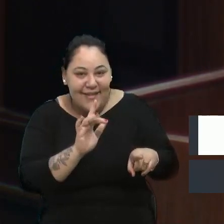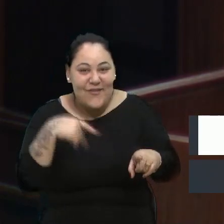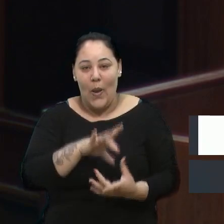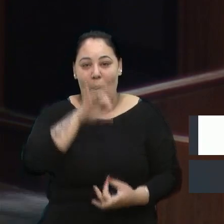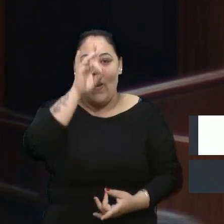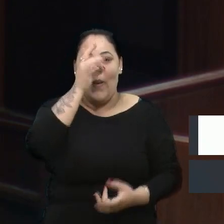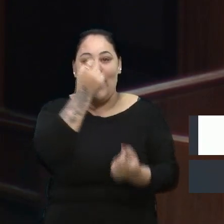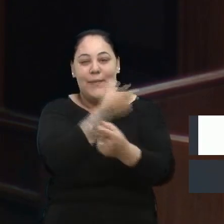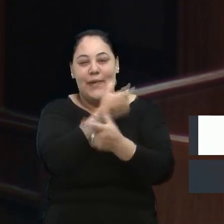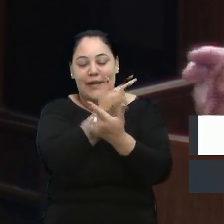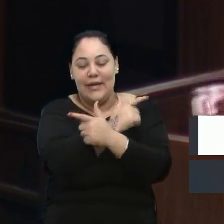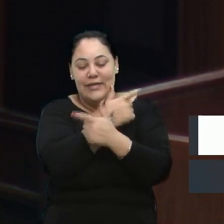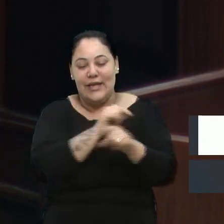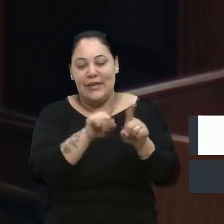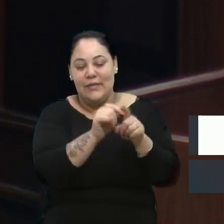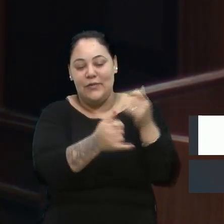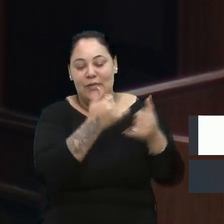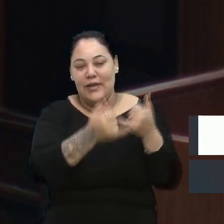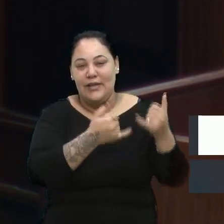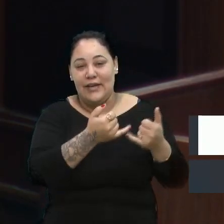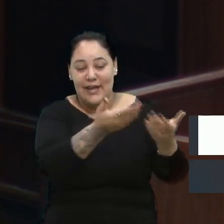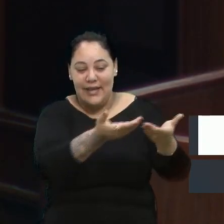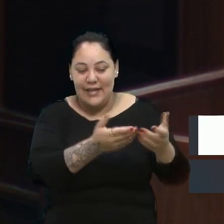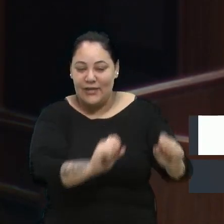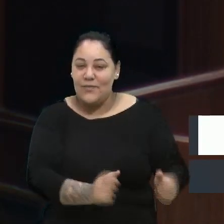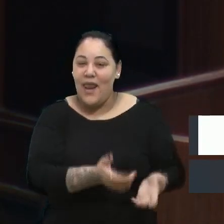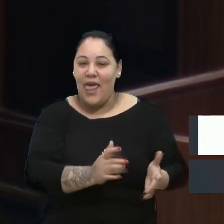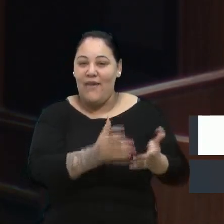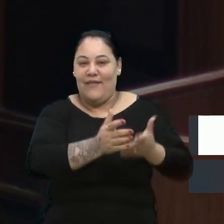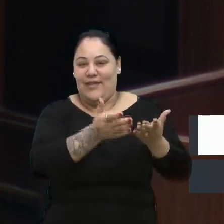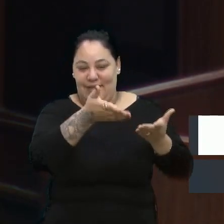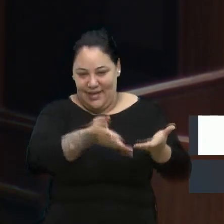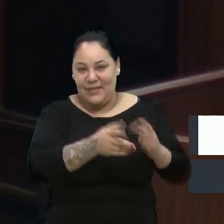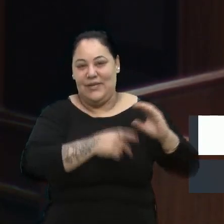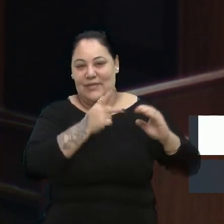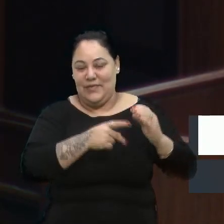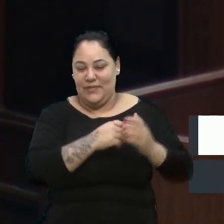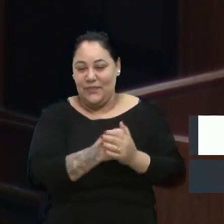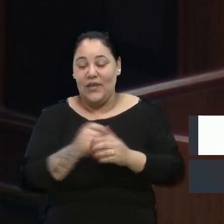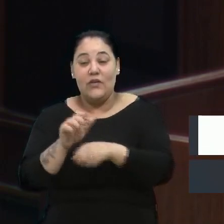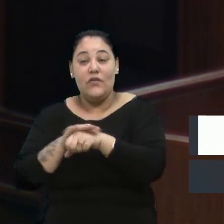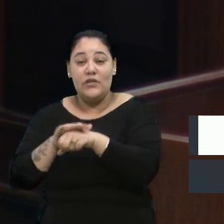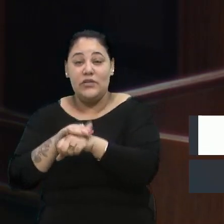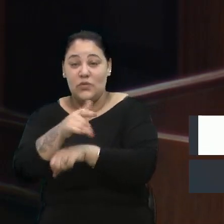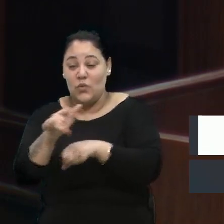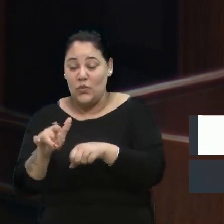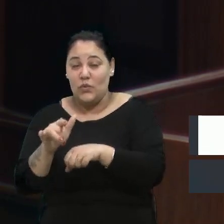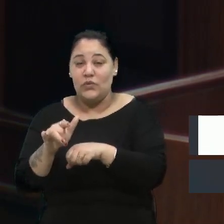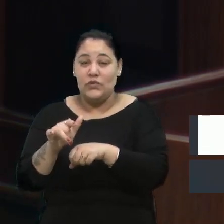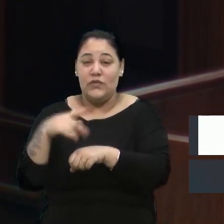pode representar uma coisa boa ou pode ter problema. Porque o Bortola é fiscalizador mesmo, né?